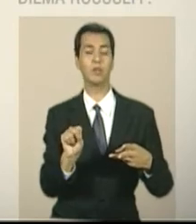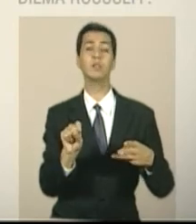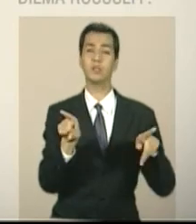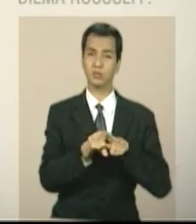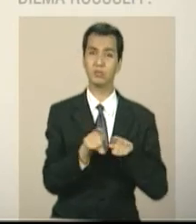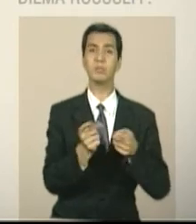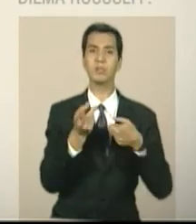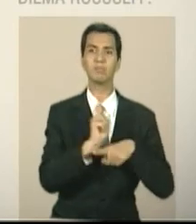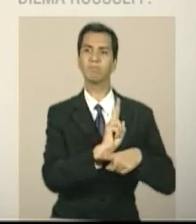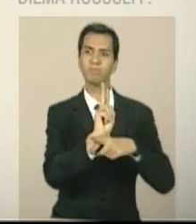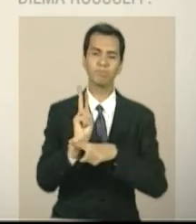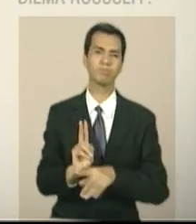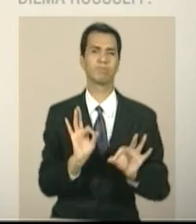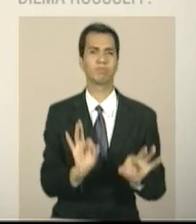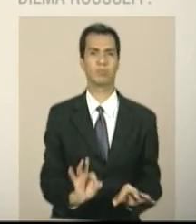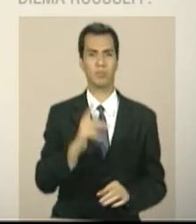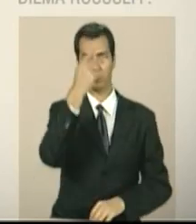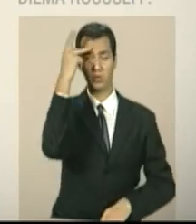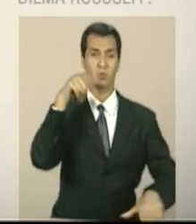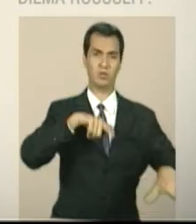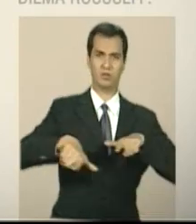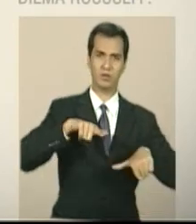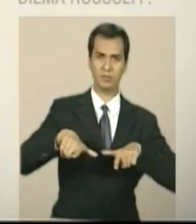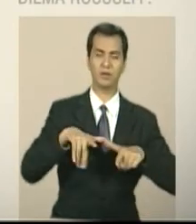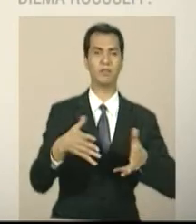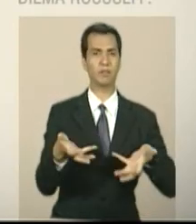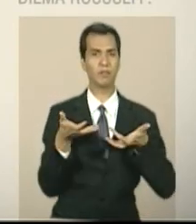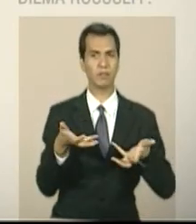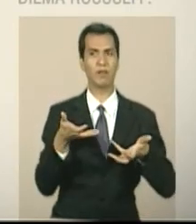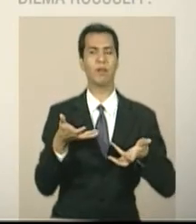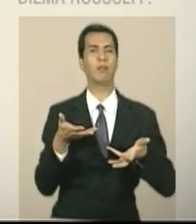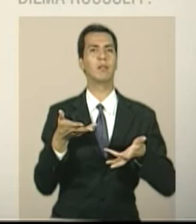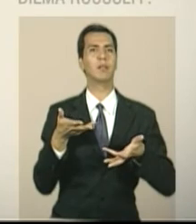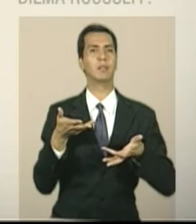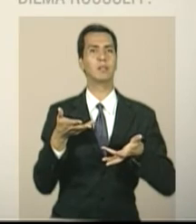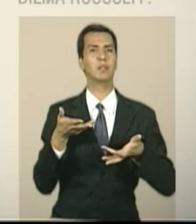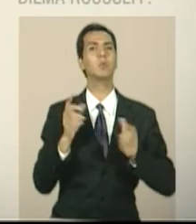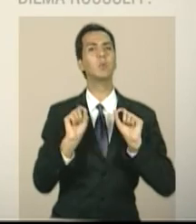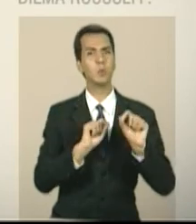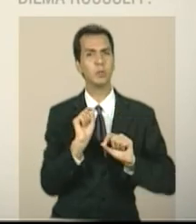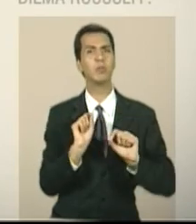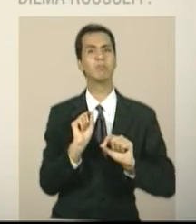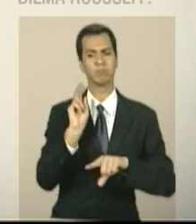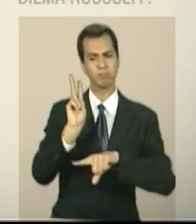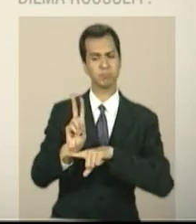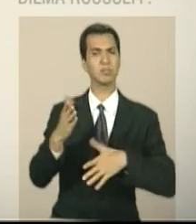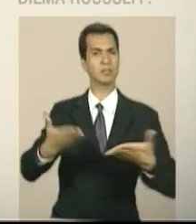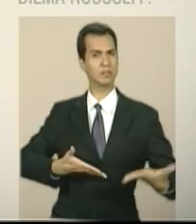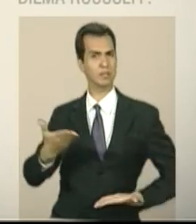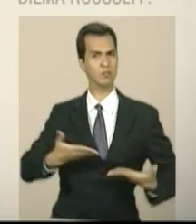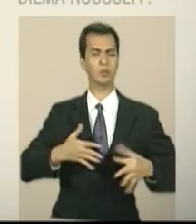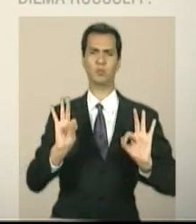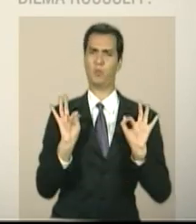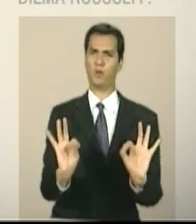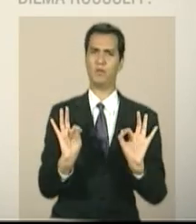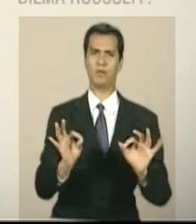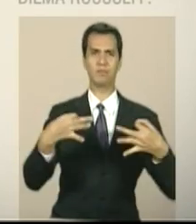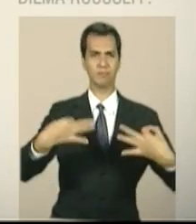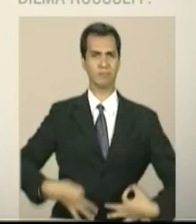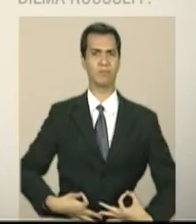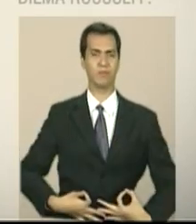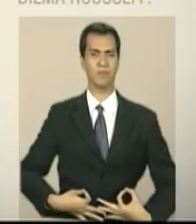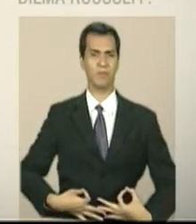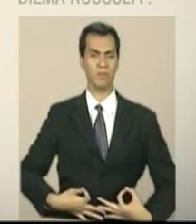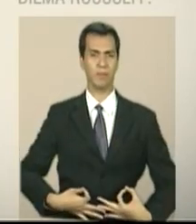a é que trabalho empreendem lutam para sustentar suas famílias merecem ter serviços públicos de qualidade